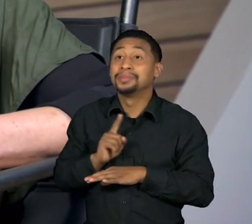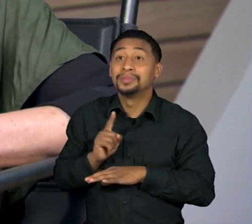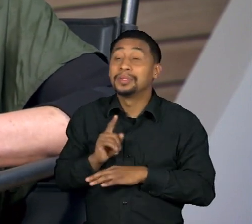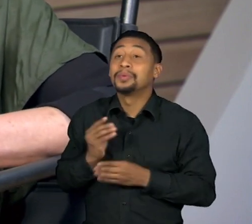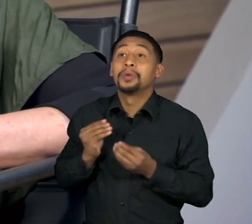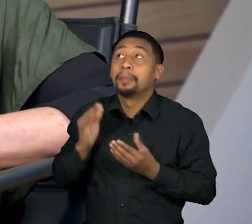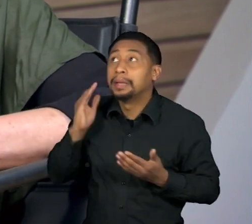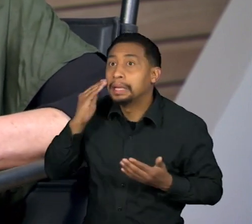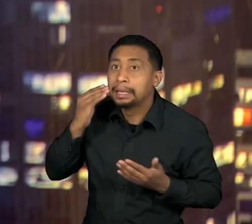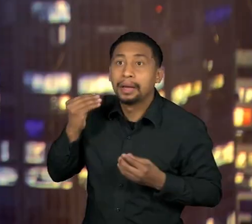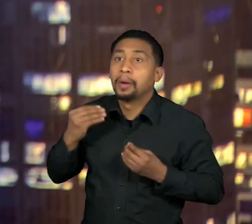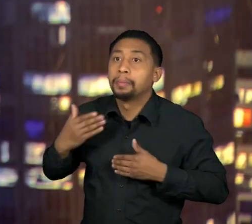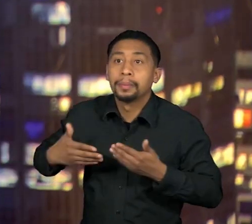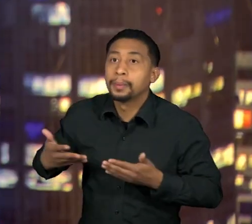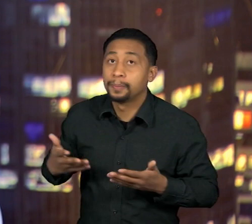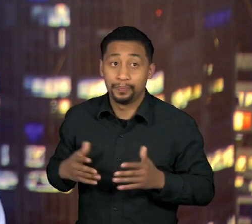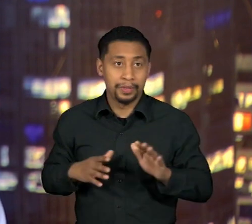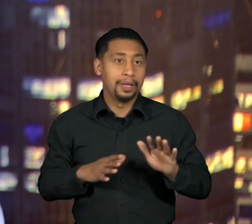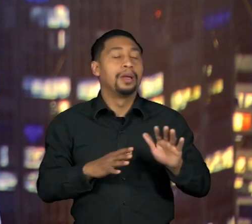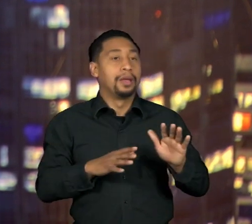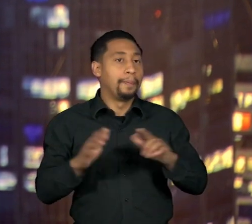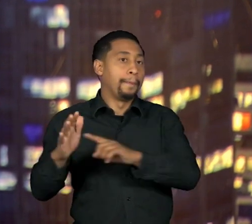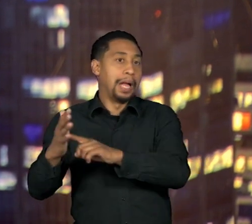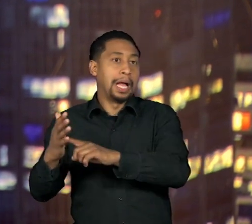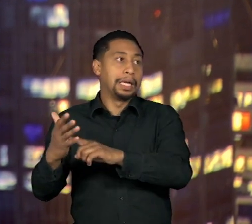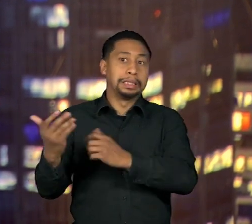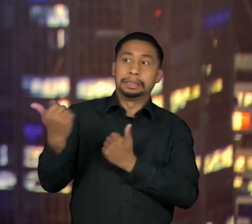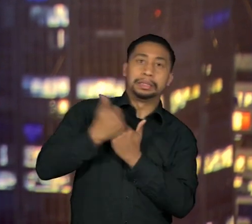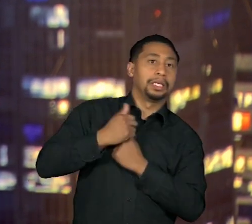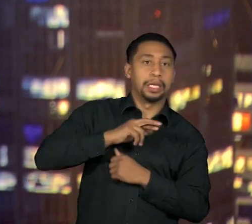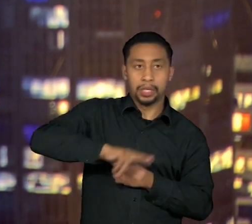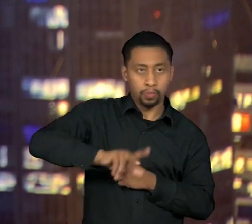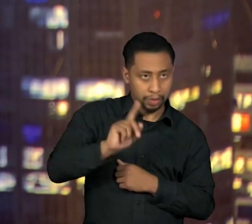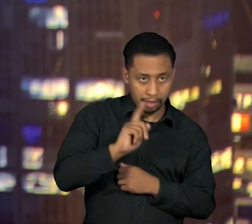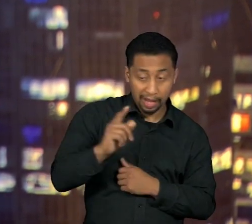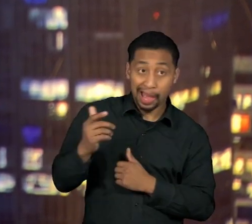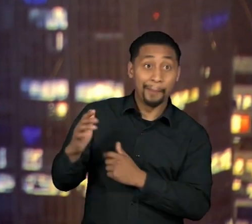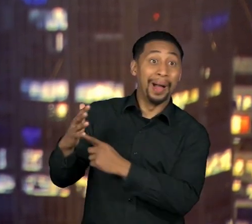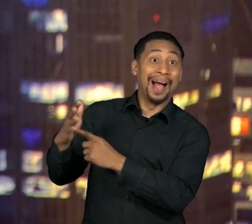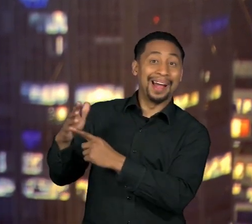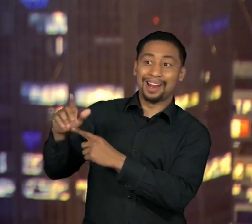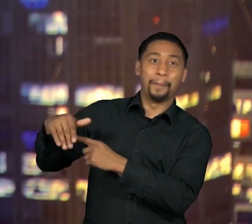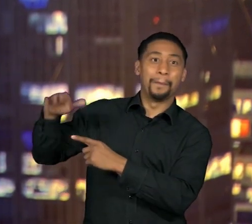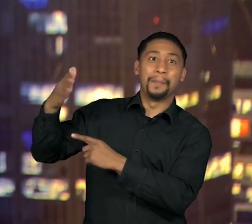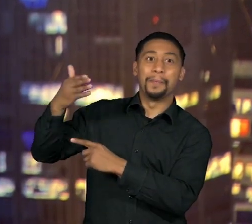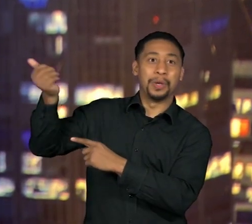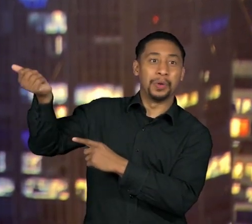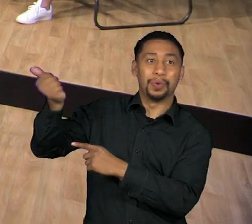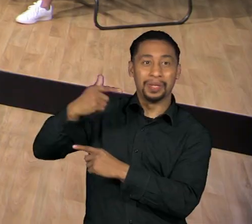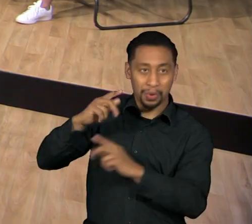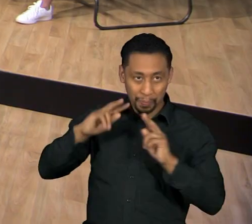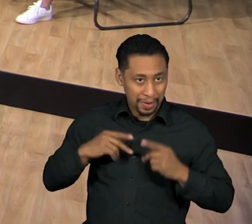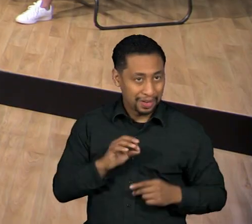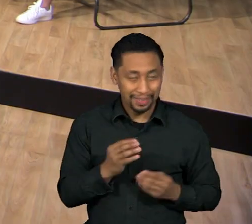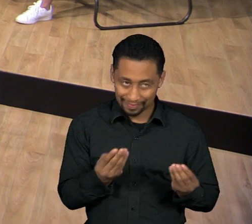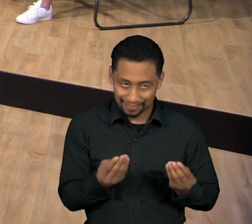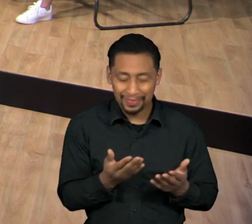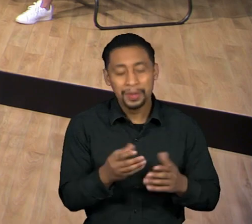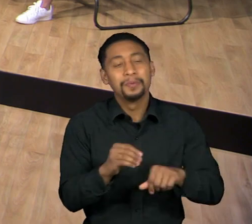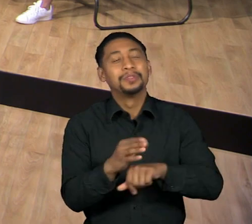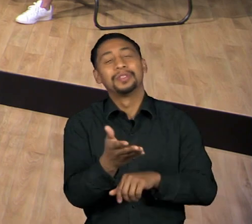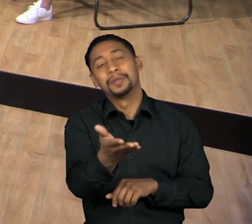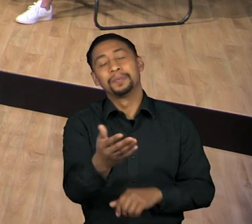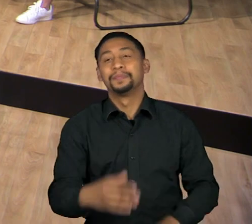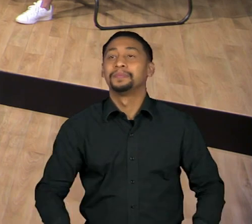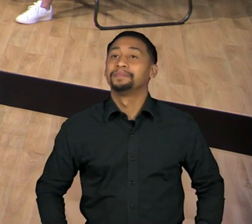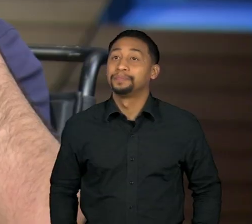conseguir lidar. E colocar cada coisa no seu lugar, não é seres humanos e máquinas. Não humanizar as máquinas, não é? Elbert, essa palavrinha final. Acho